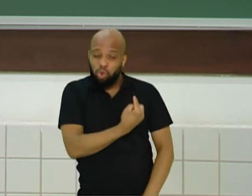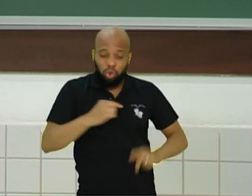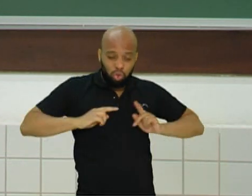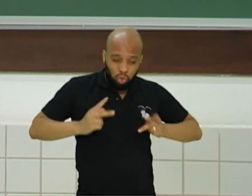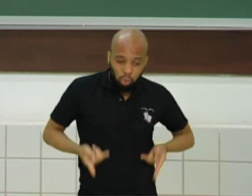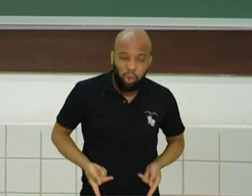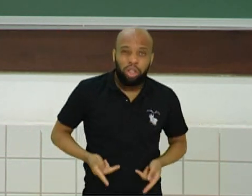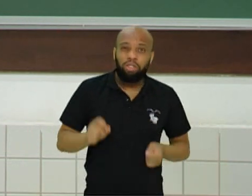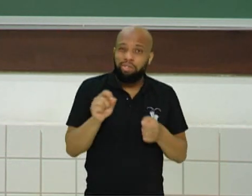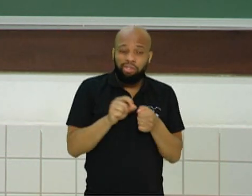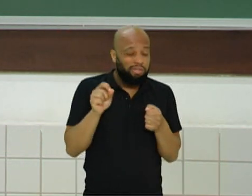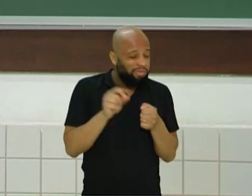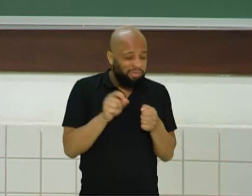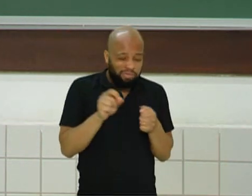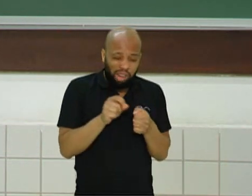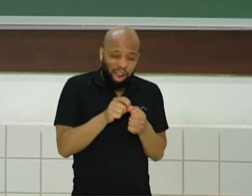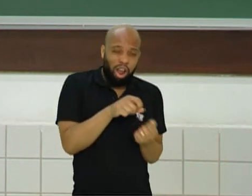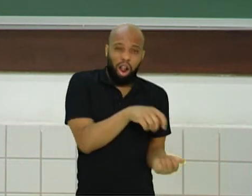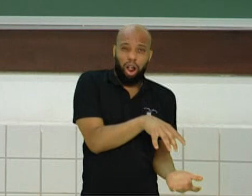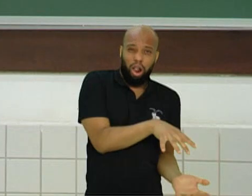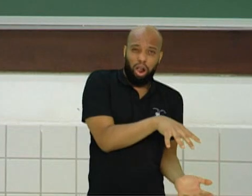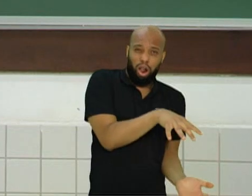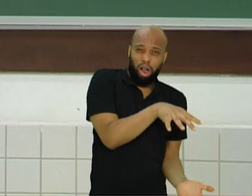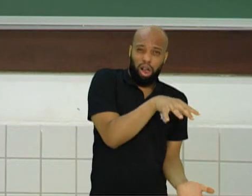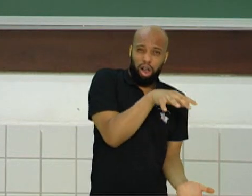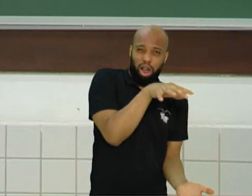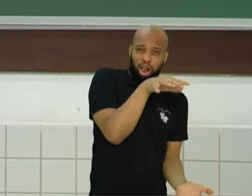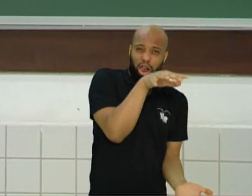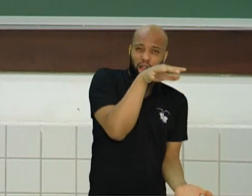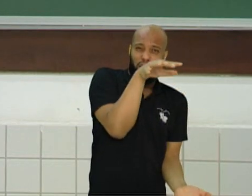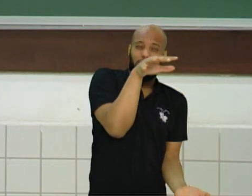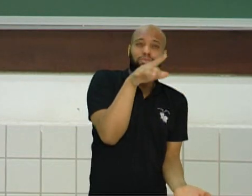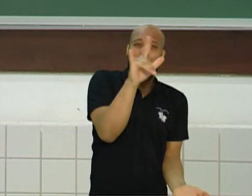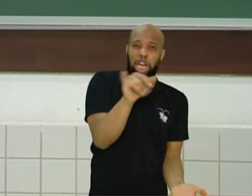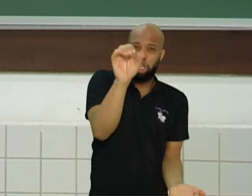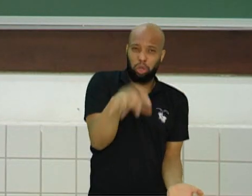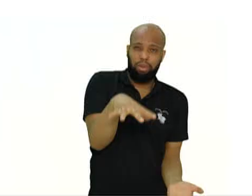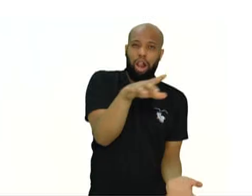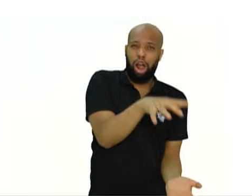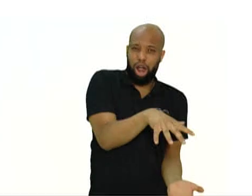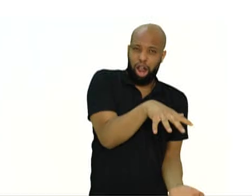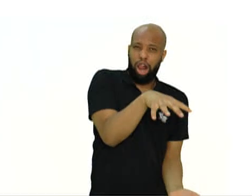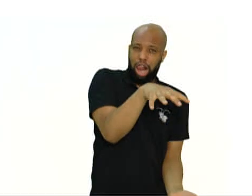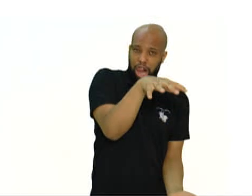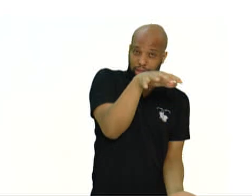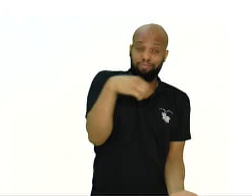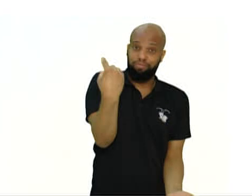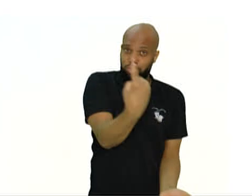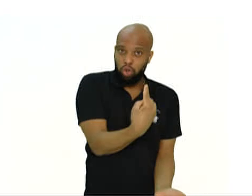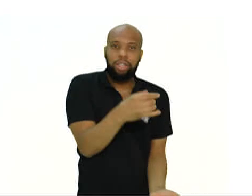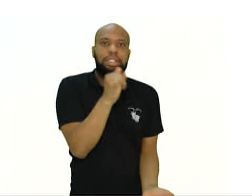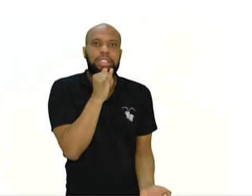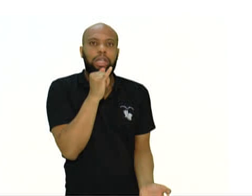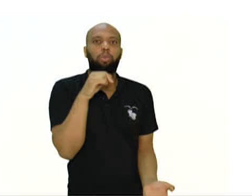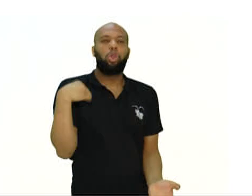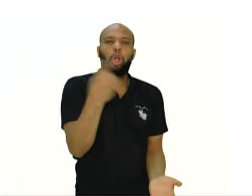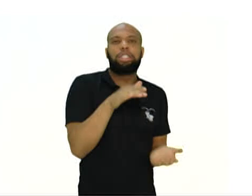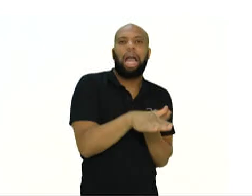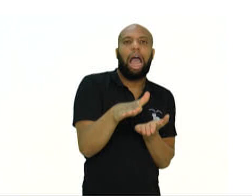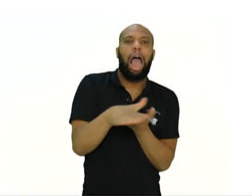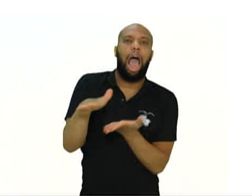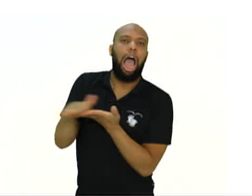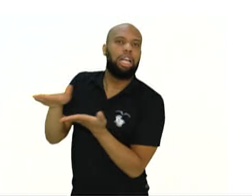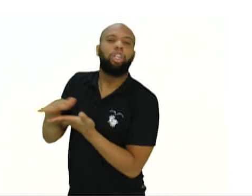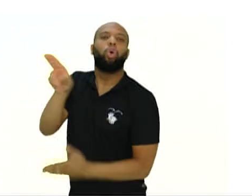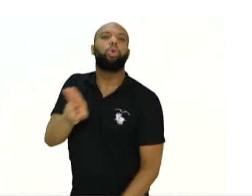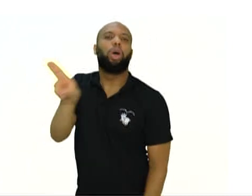humanos, nós produzimos muito lixo diariamente. A forma como nós consumimos os produtos hoje faz com